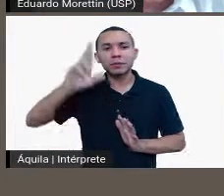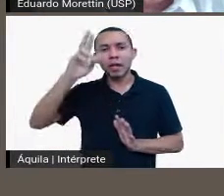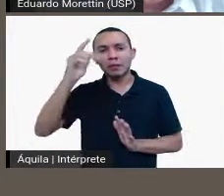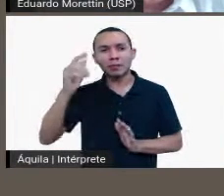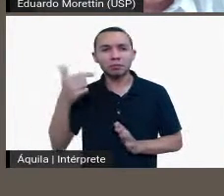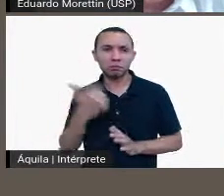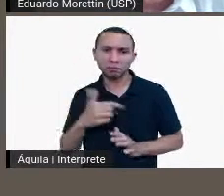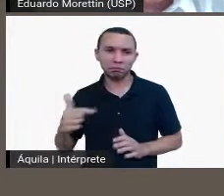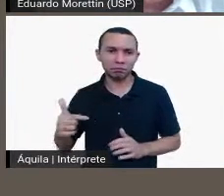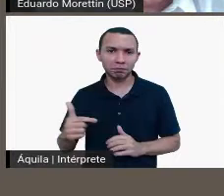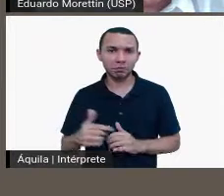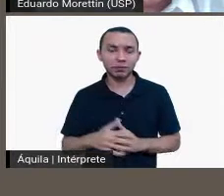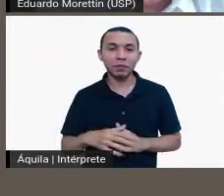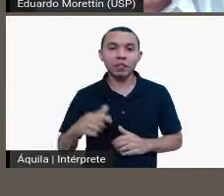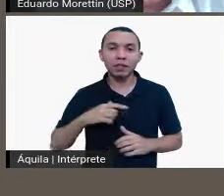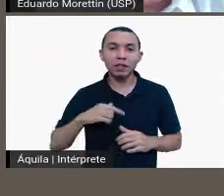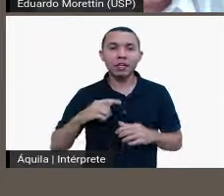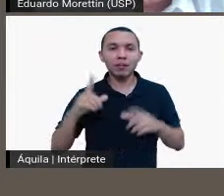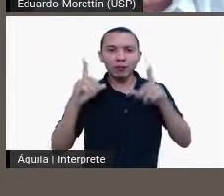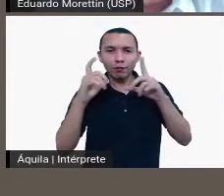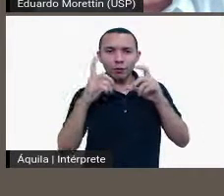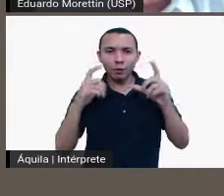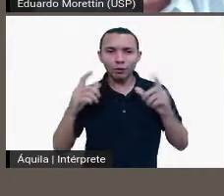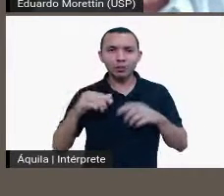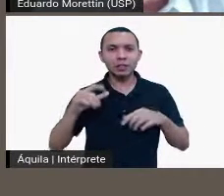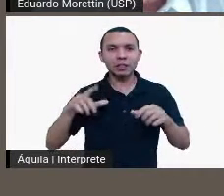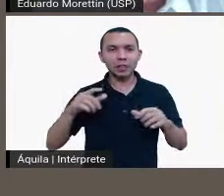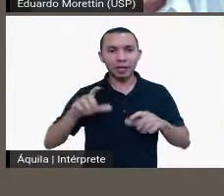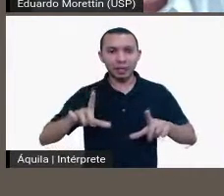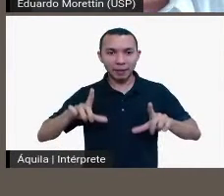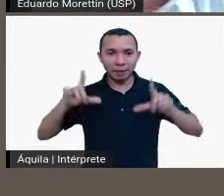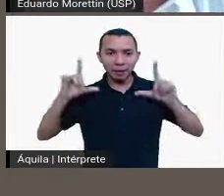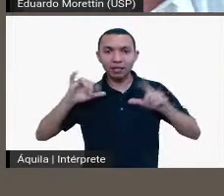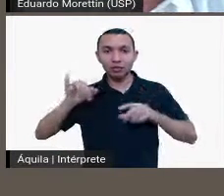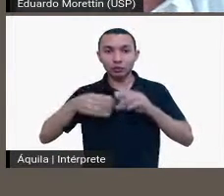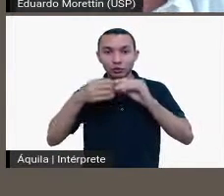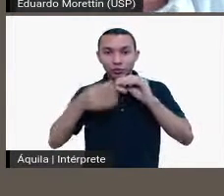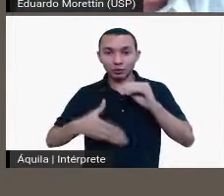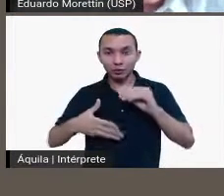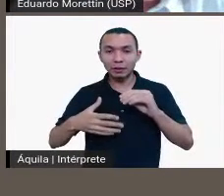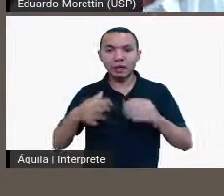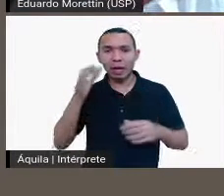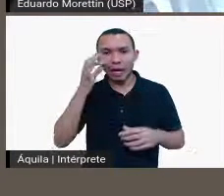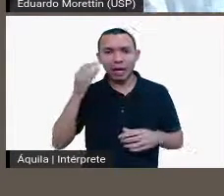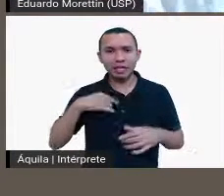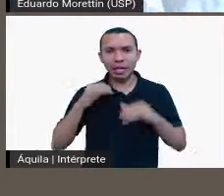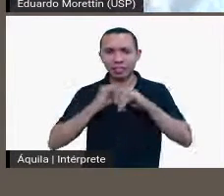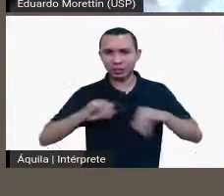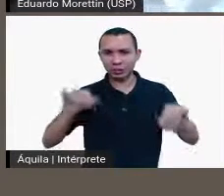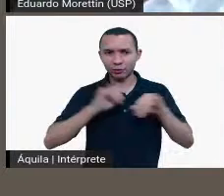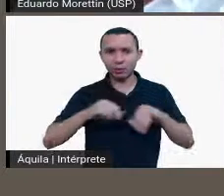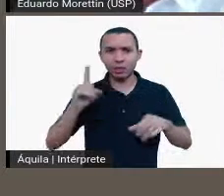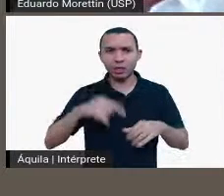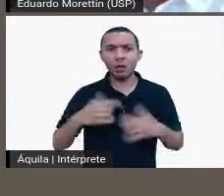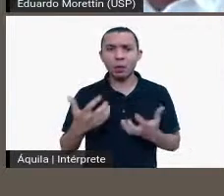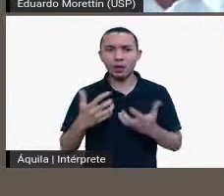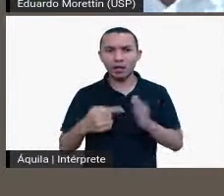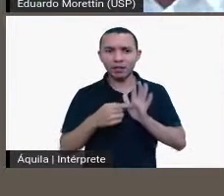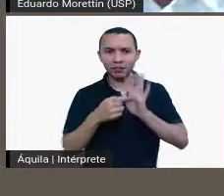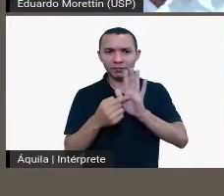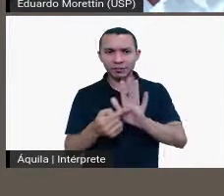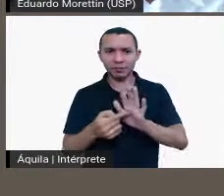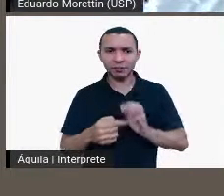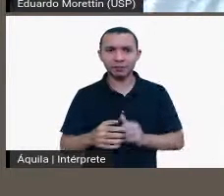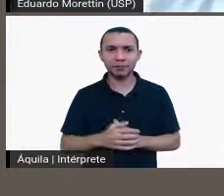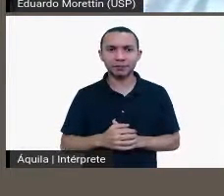elementos nessa fotografia, nessa imagem, que talvez justifiquem a presença dela na divulgação e que eu gostaria aqui de destacar.